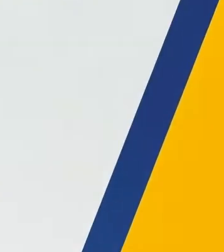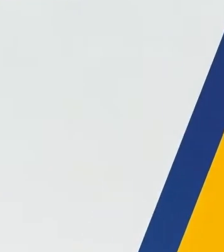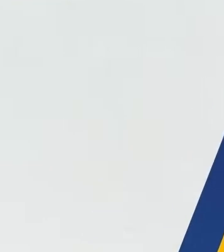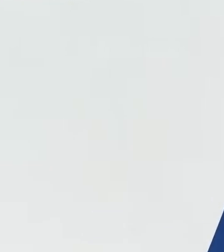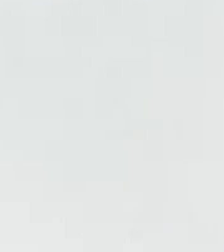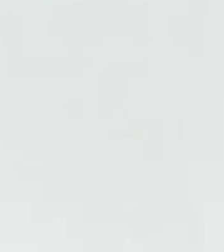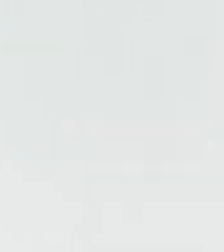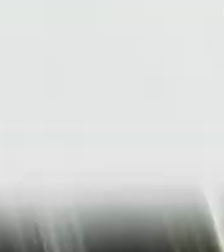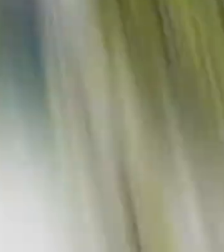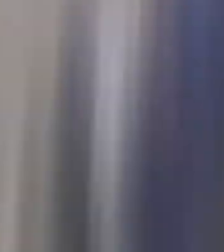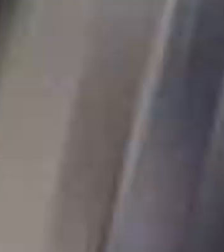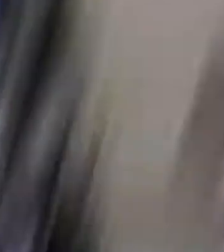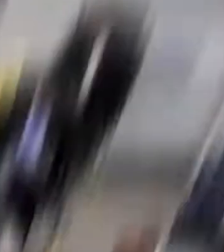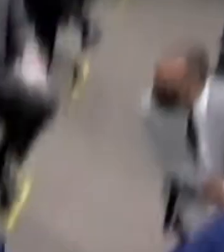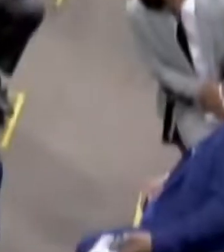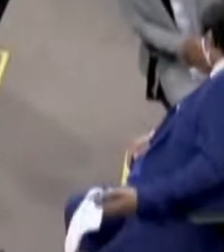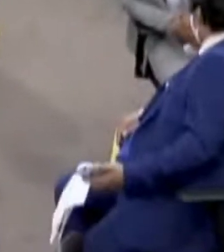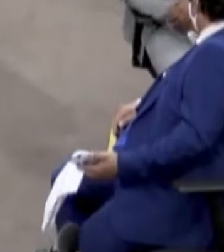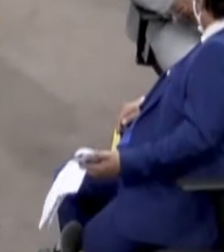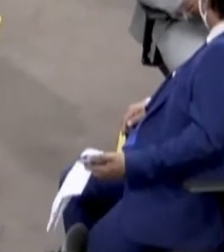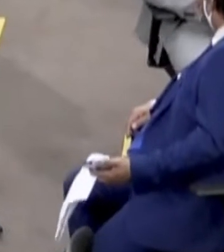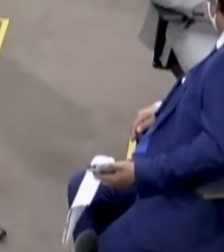E aí